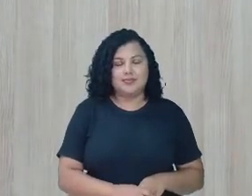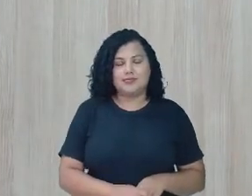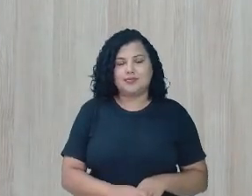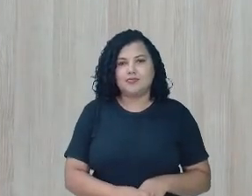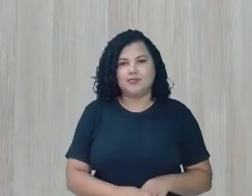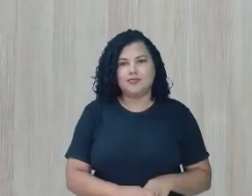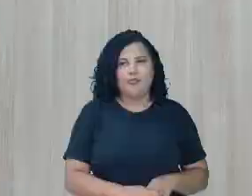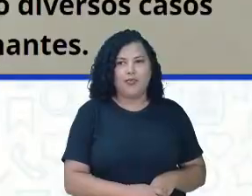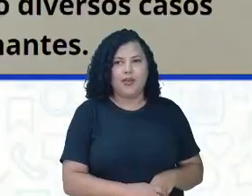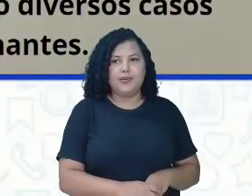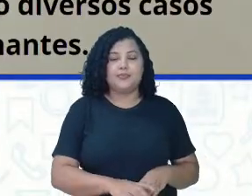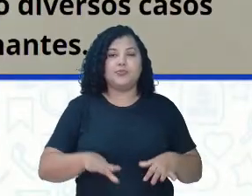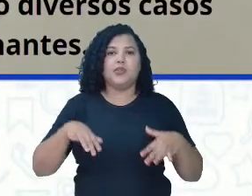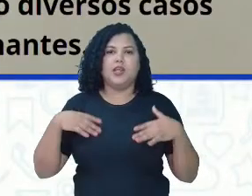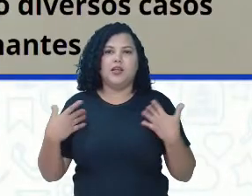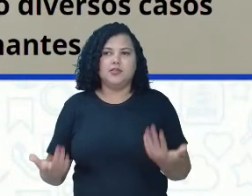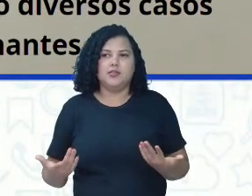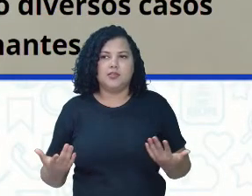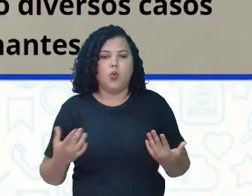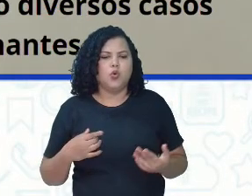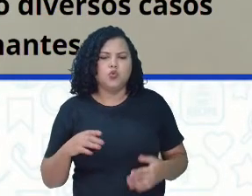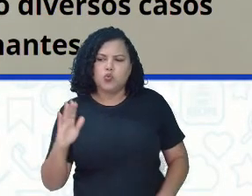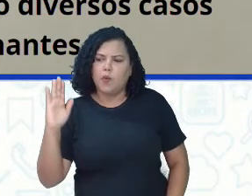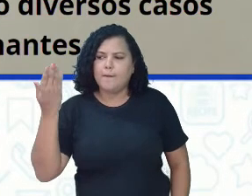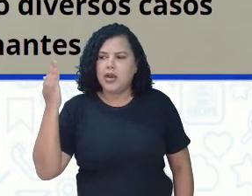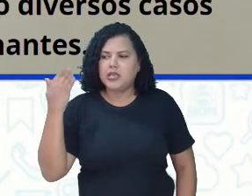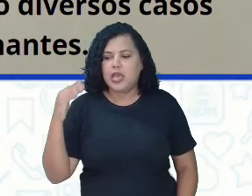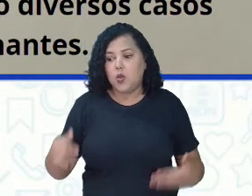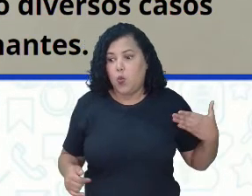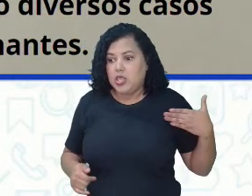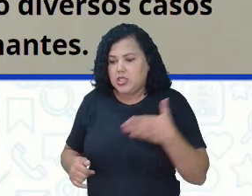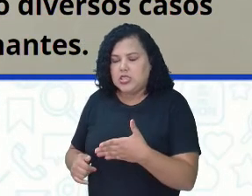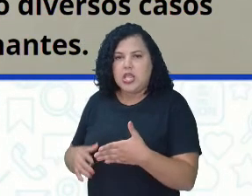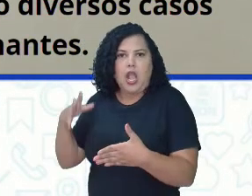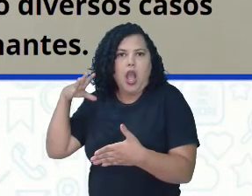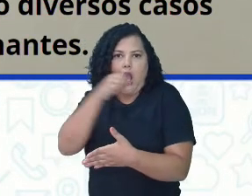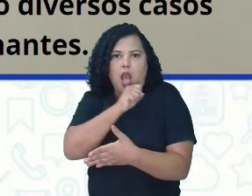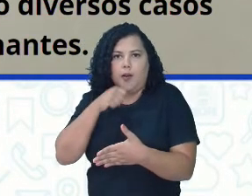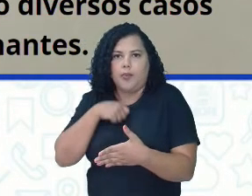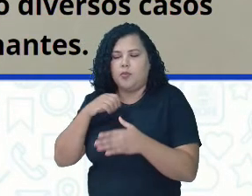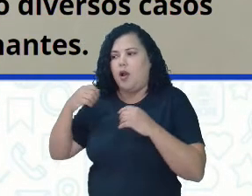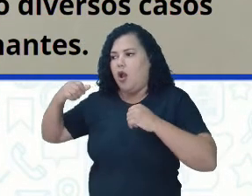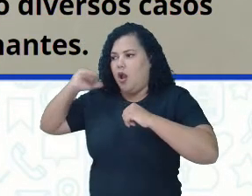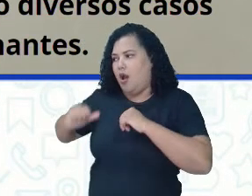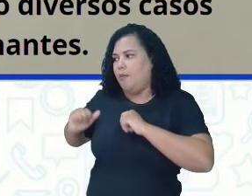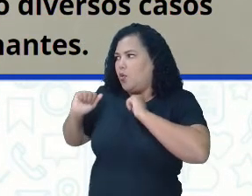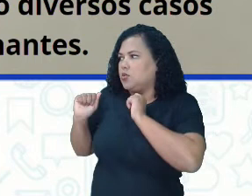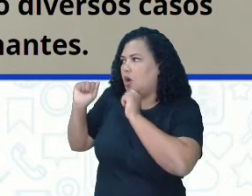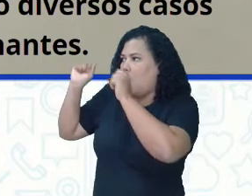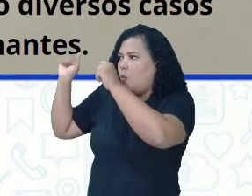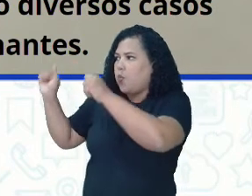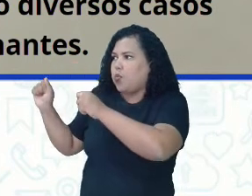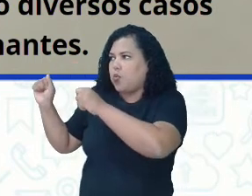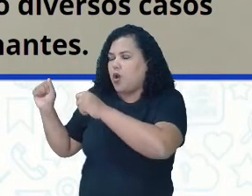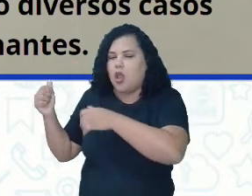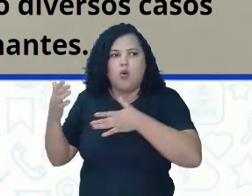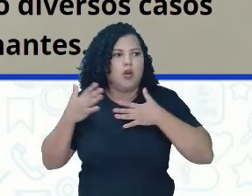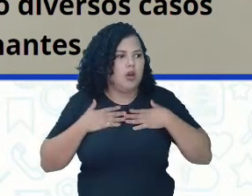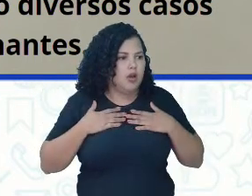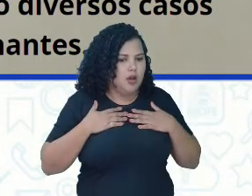entrei apressadamente no reservado do banheiro e virei-me para procurar onde pendurar a bolsa quando vi o